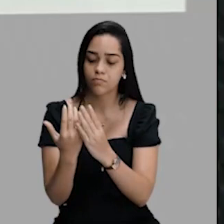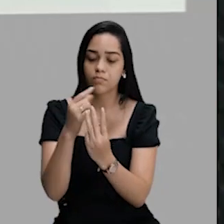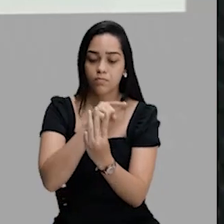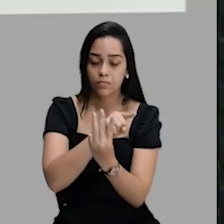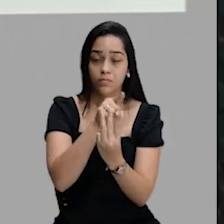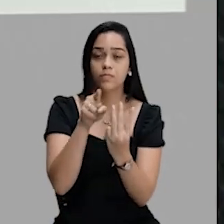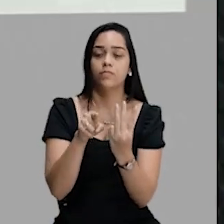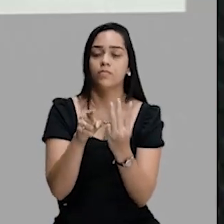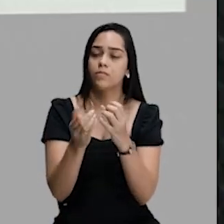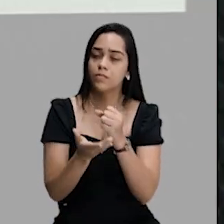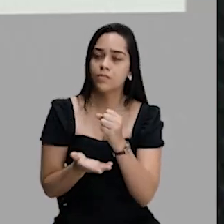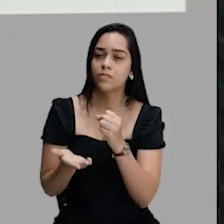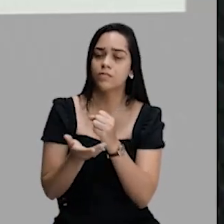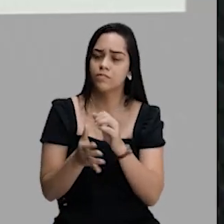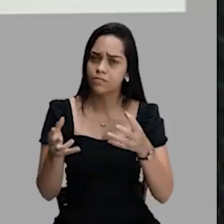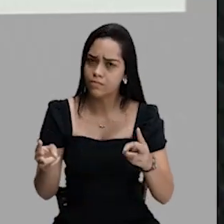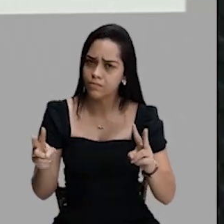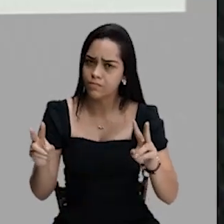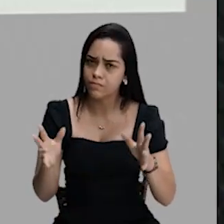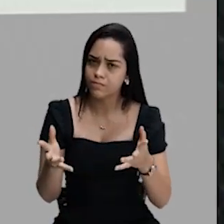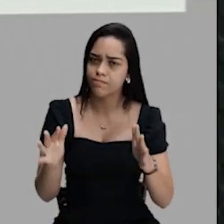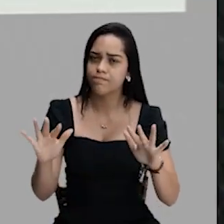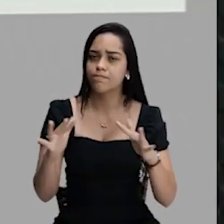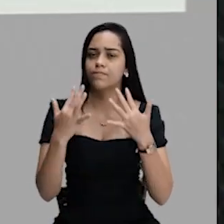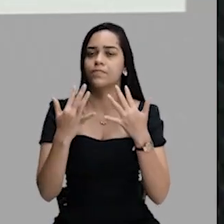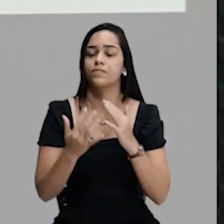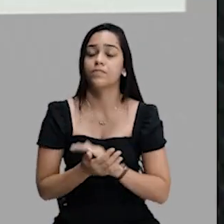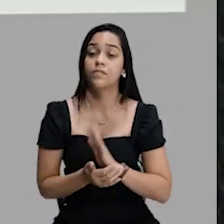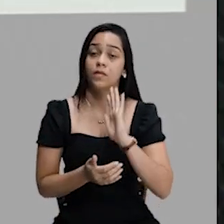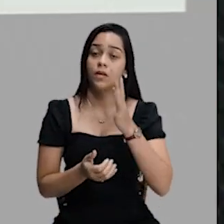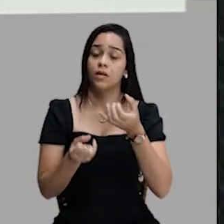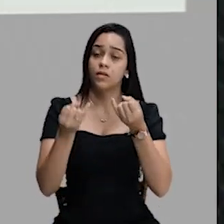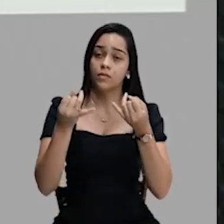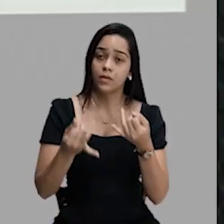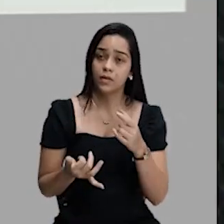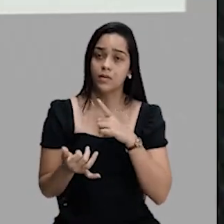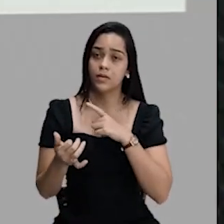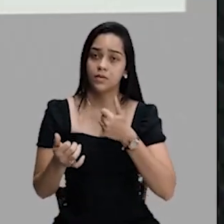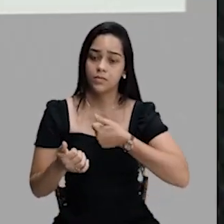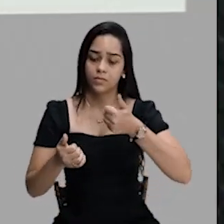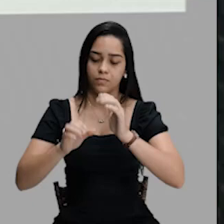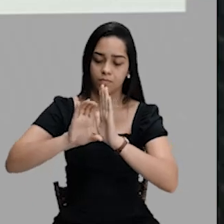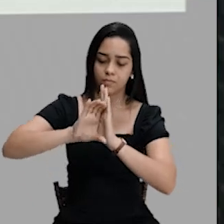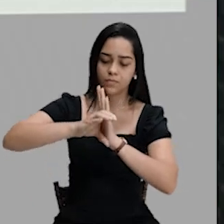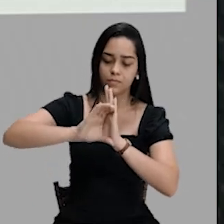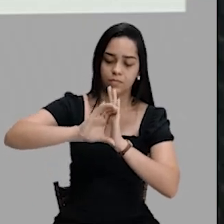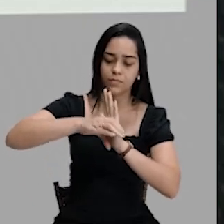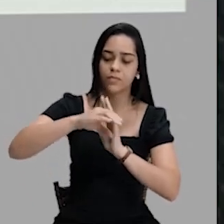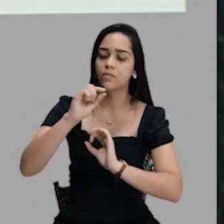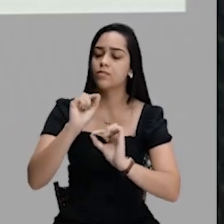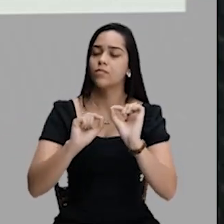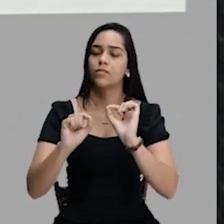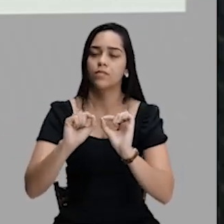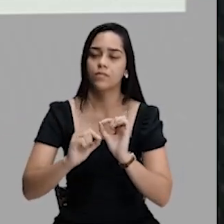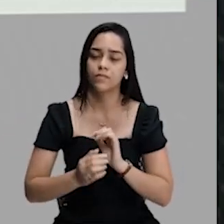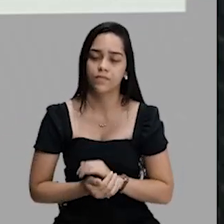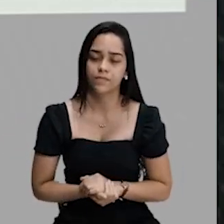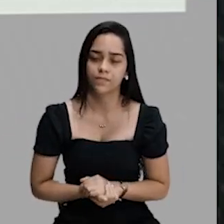entes primitivos. Olha, eu falei aqui para vocês, tá, nesse primeiro conceito, que